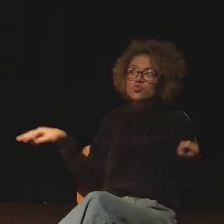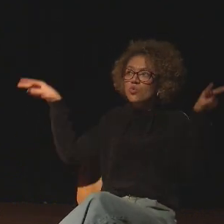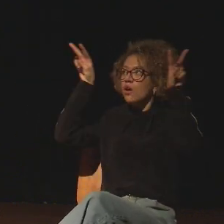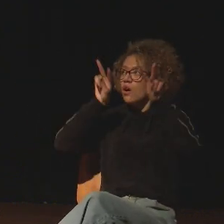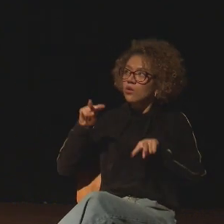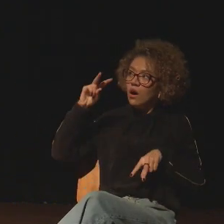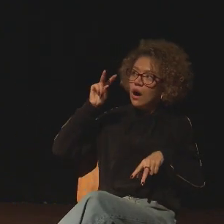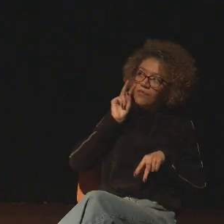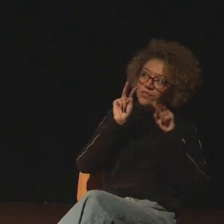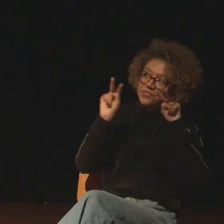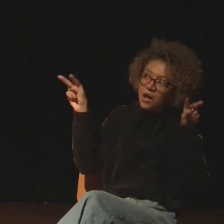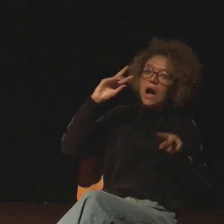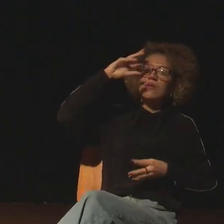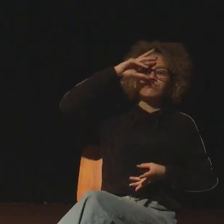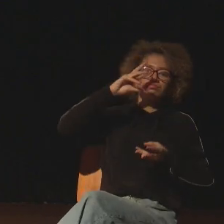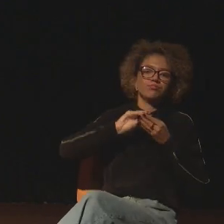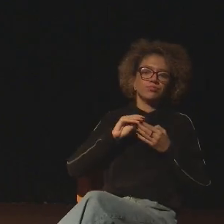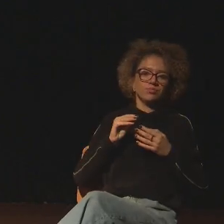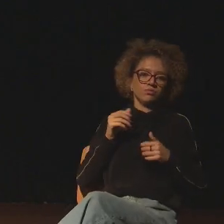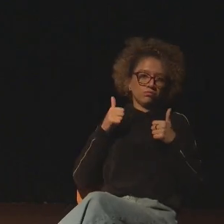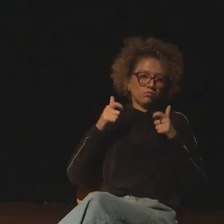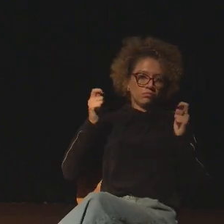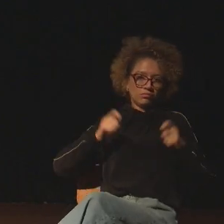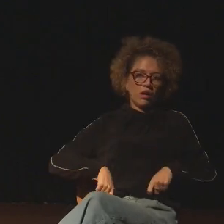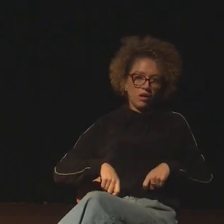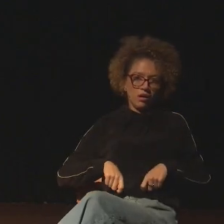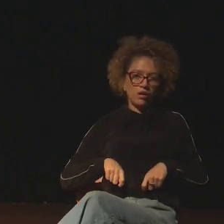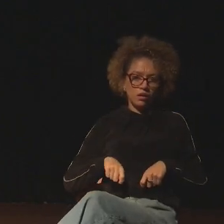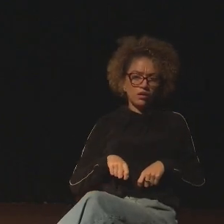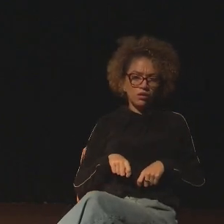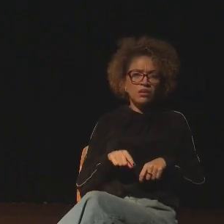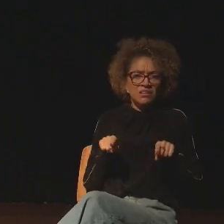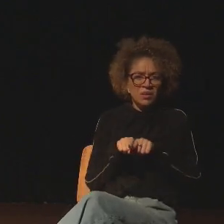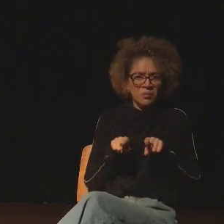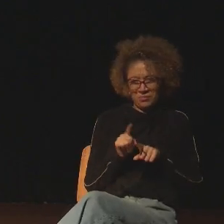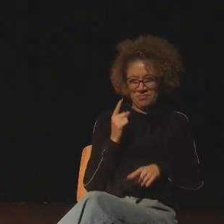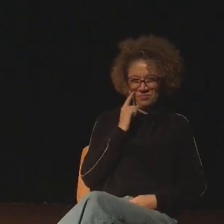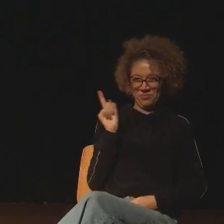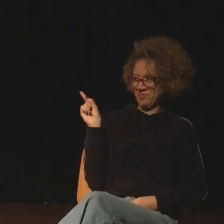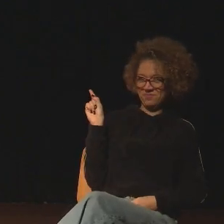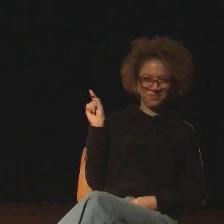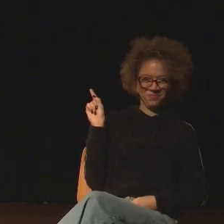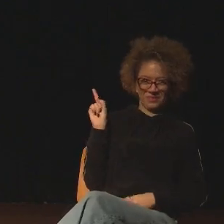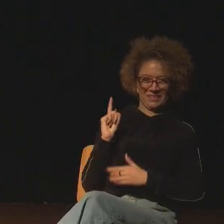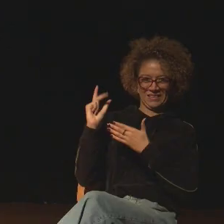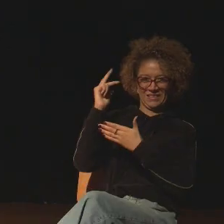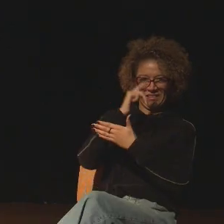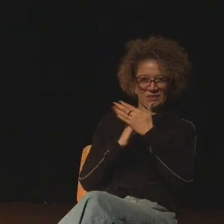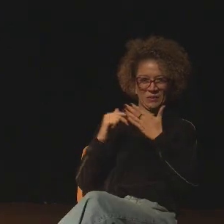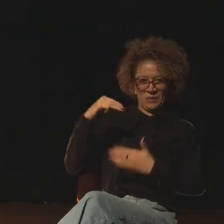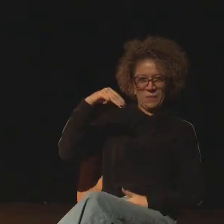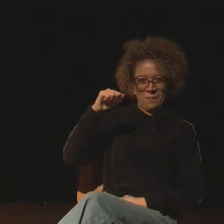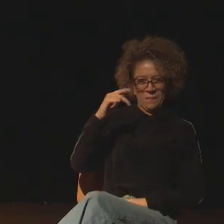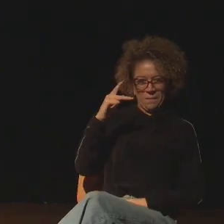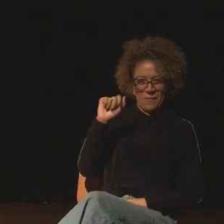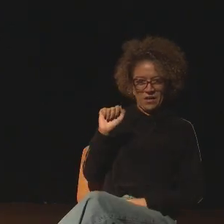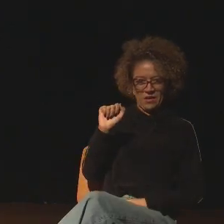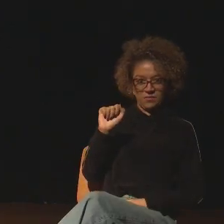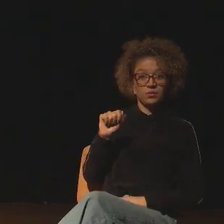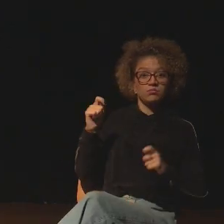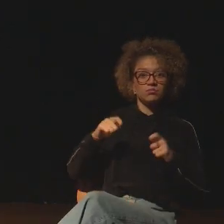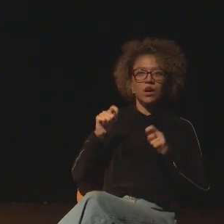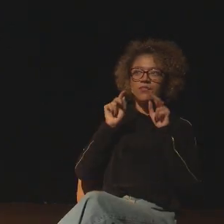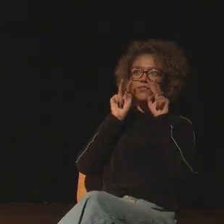física. Então, a gente consegue ver por esse mapa que a gente tem uma